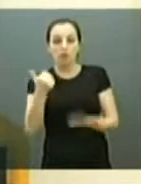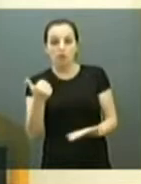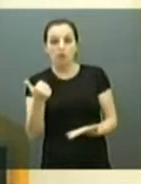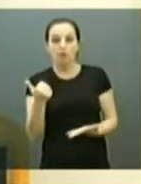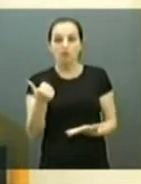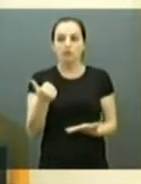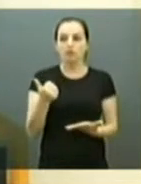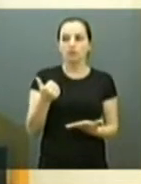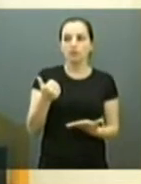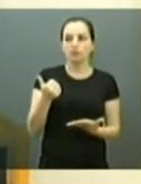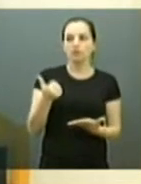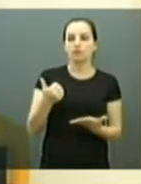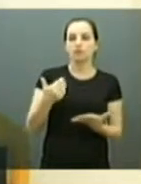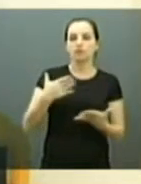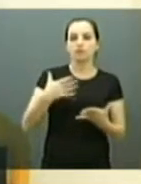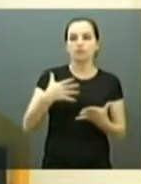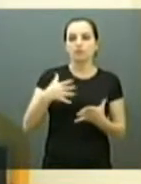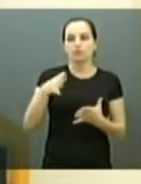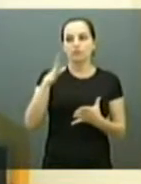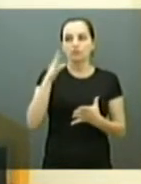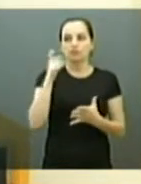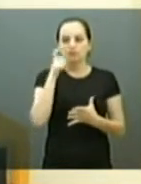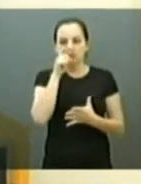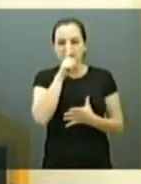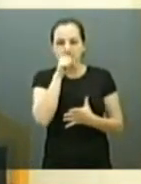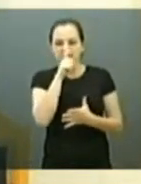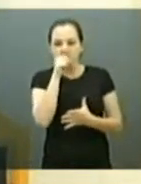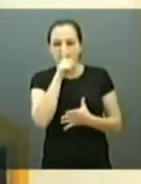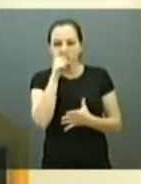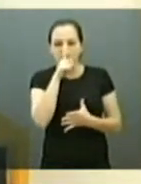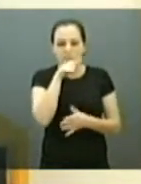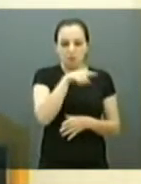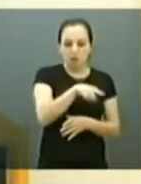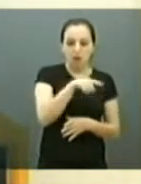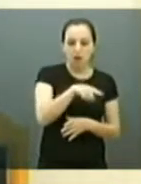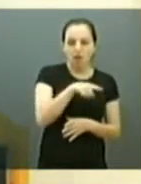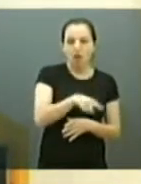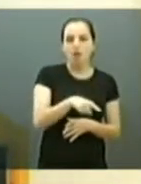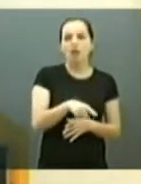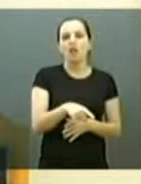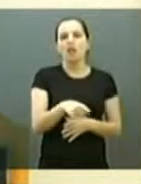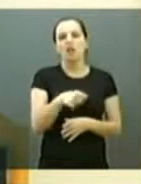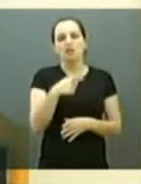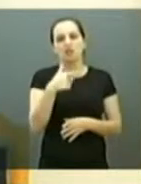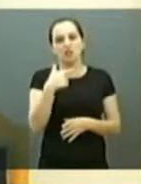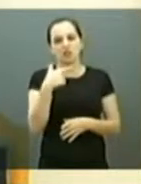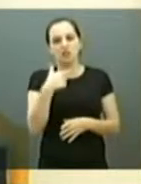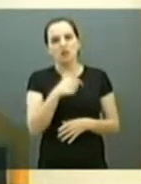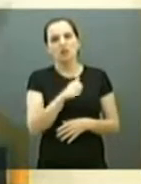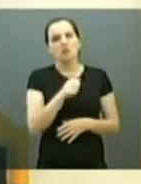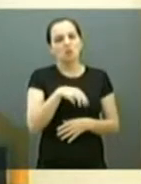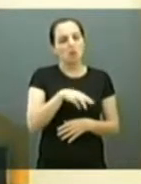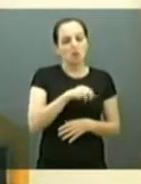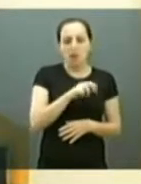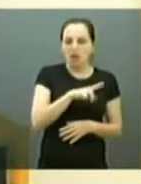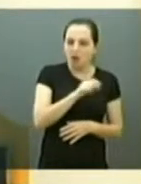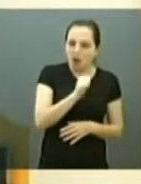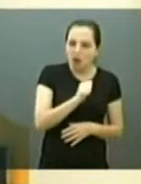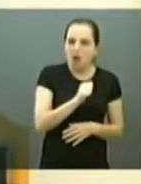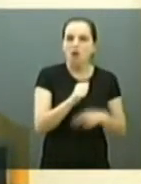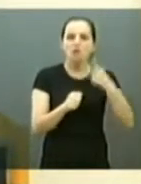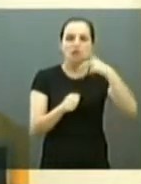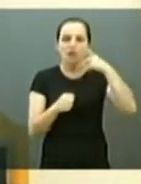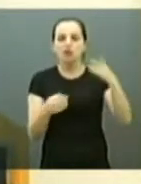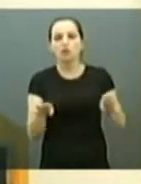enganados, né? Acreditaram que aquela pessoa realmente era a esposa, levou fotos, o Amaral disse que sim, né? Até um